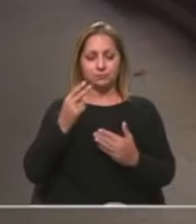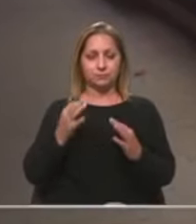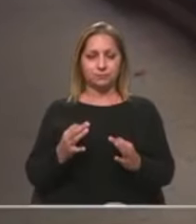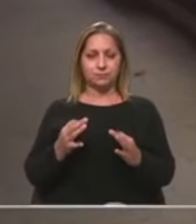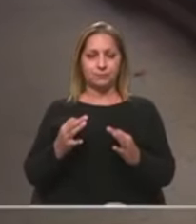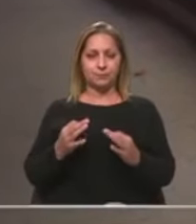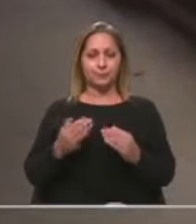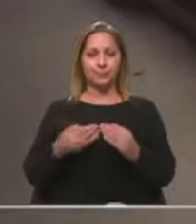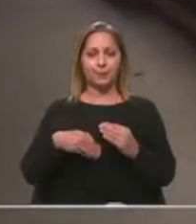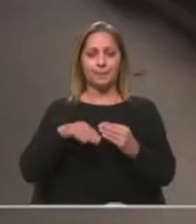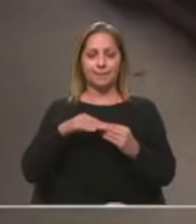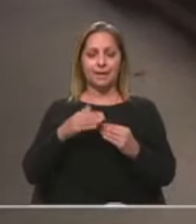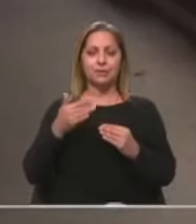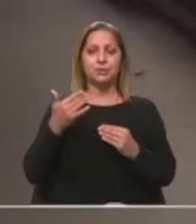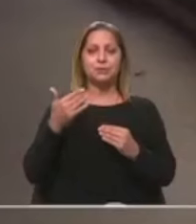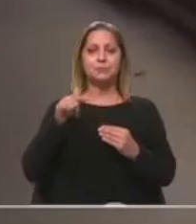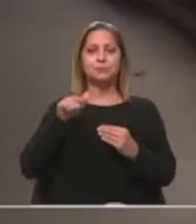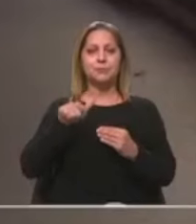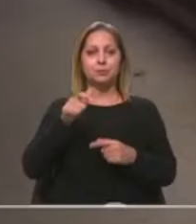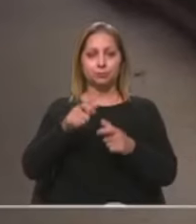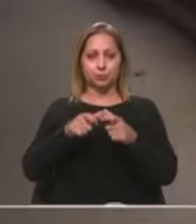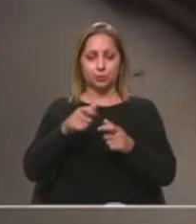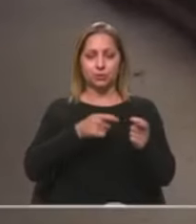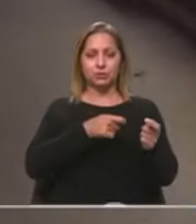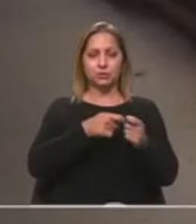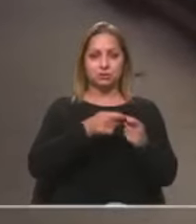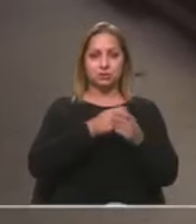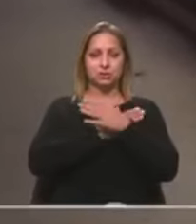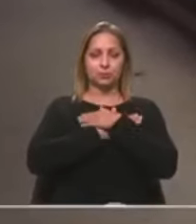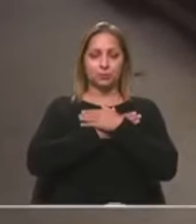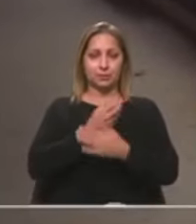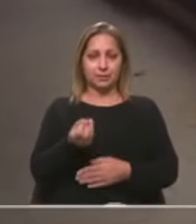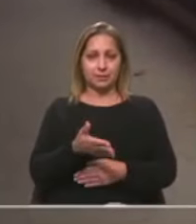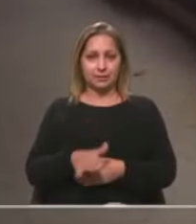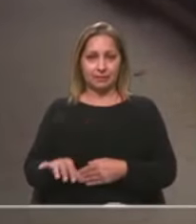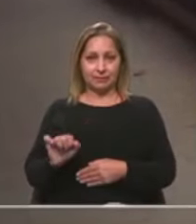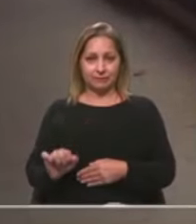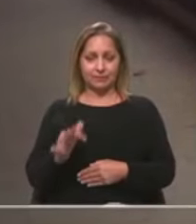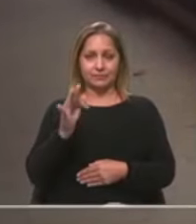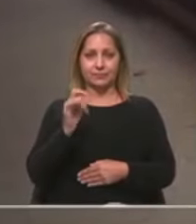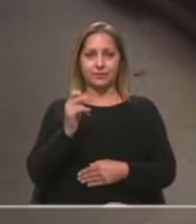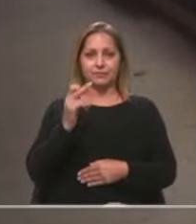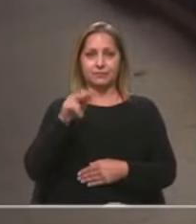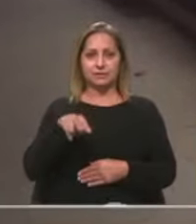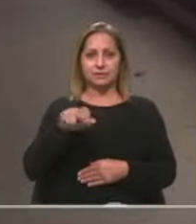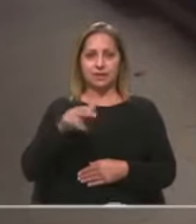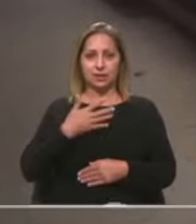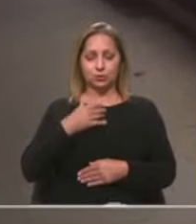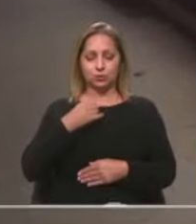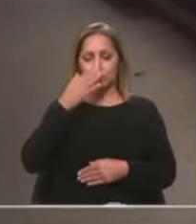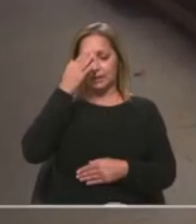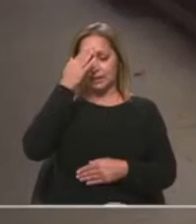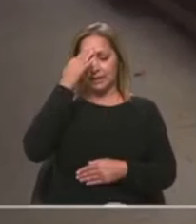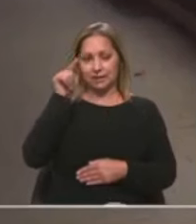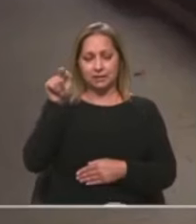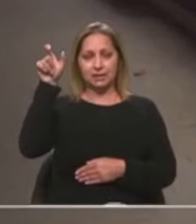mesmo mais de 1000 membros é gerida por um amigo de infância eh de de Fernando valente que não acredita